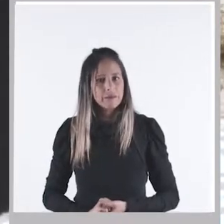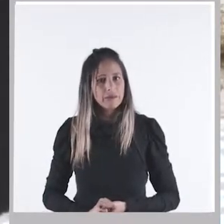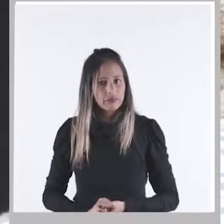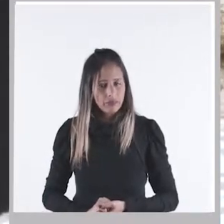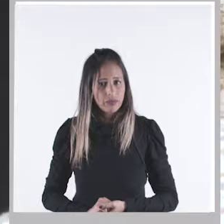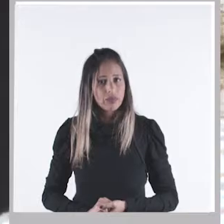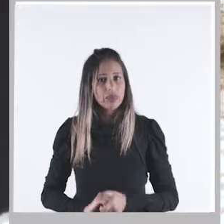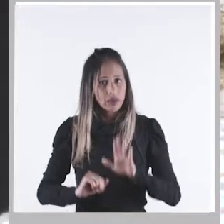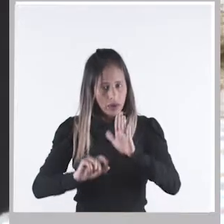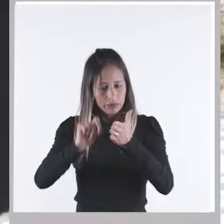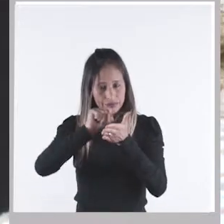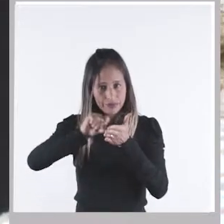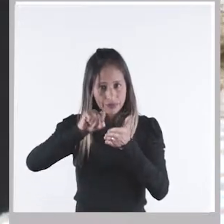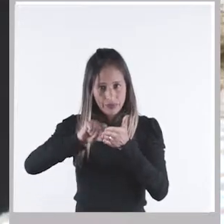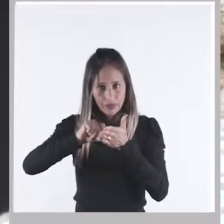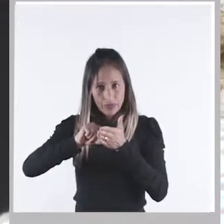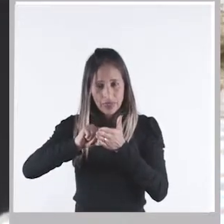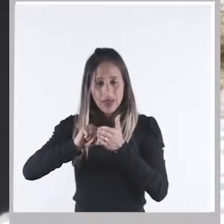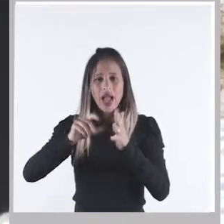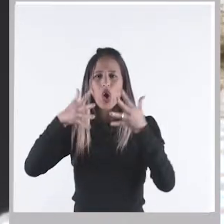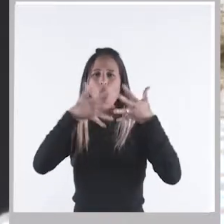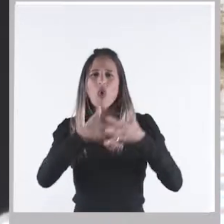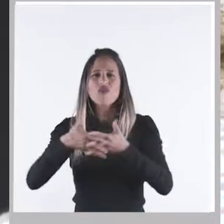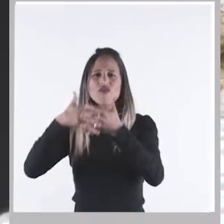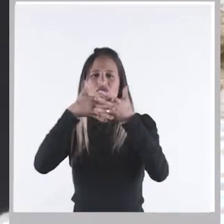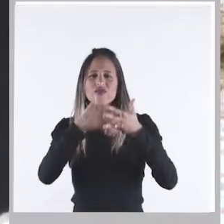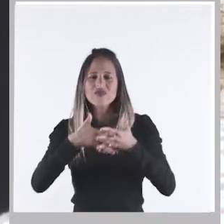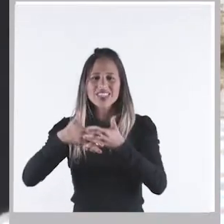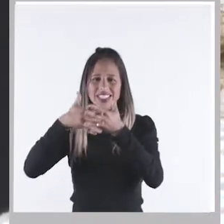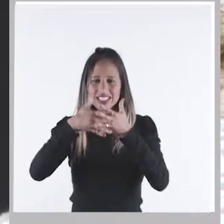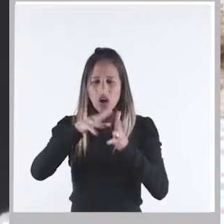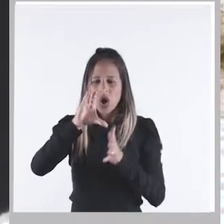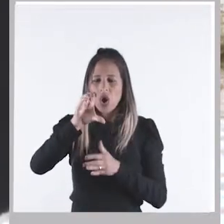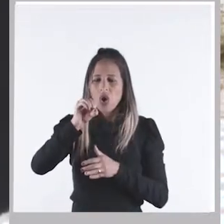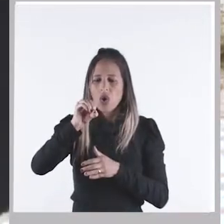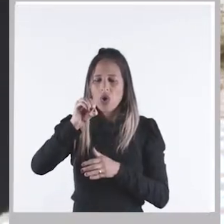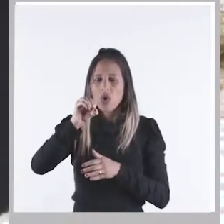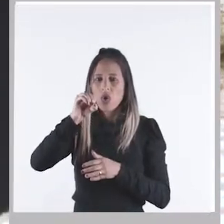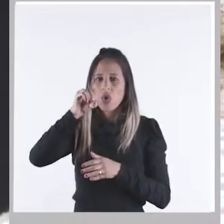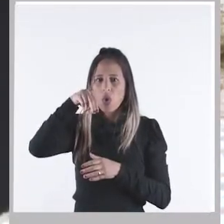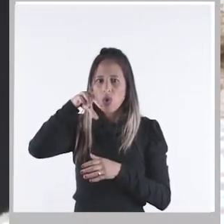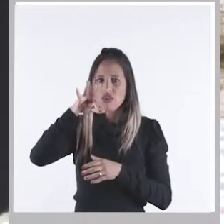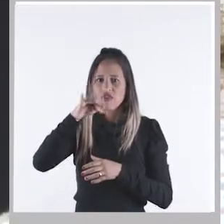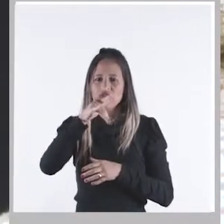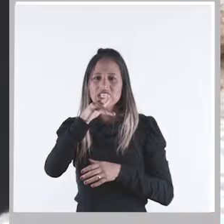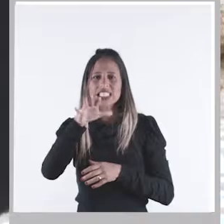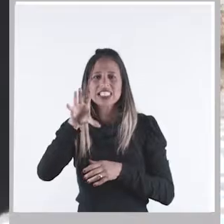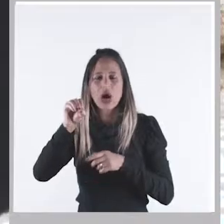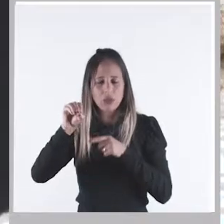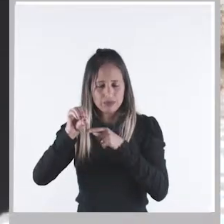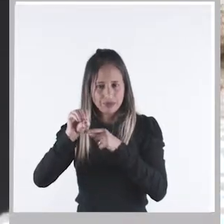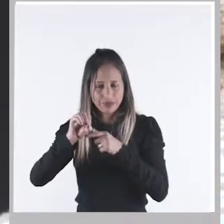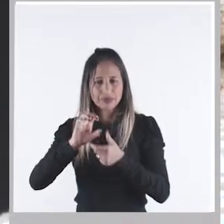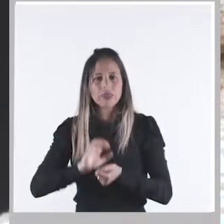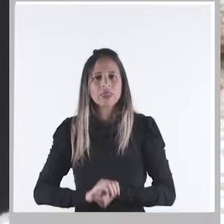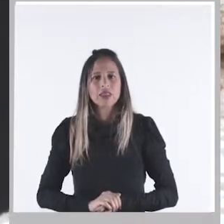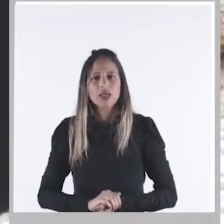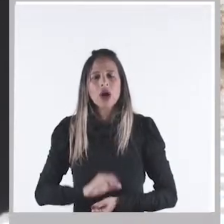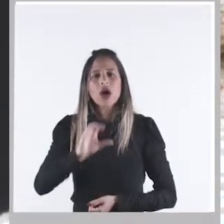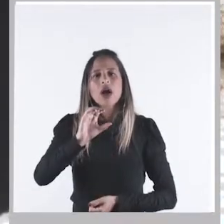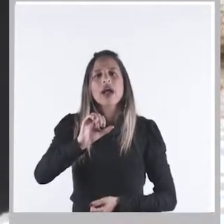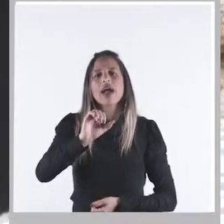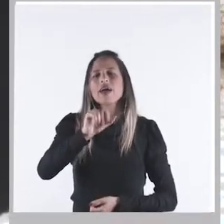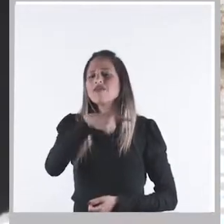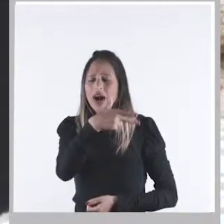das suas crônicas você fala de confissões, né? Aí você vai citar alguns autores, entre eles Conceição